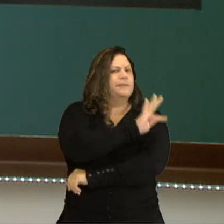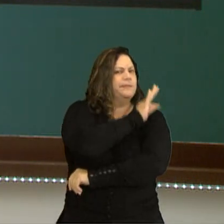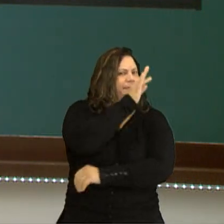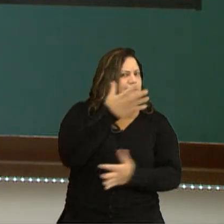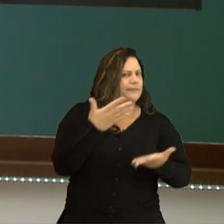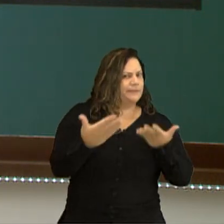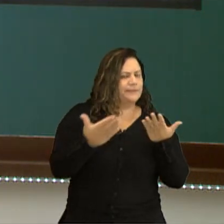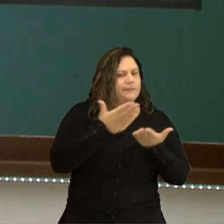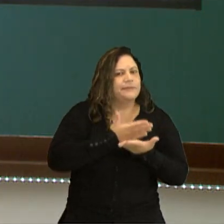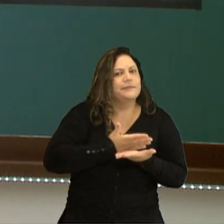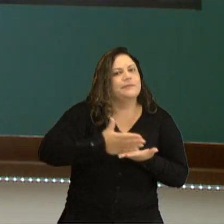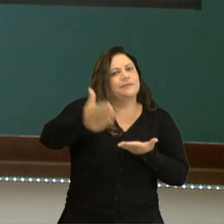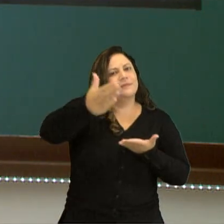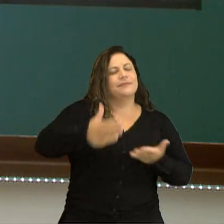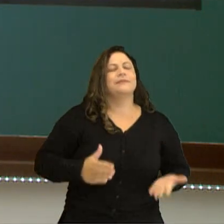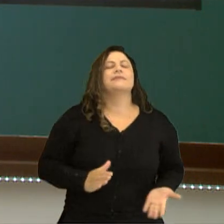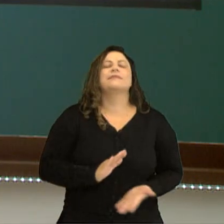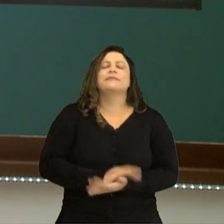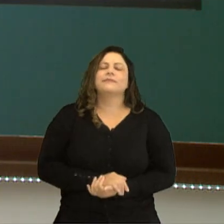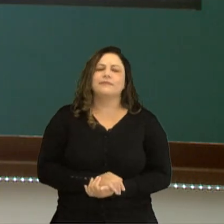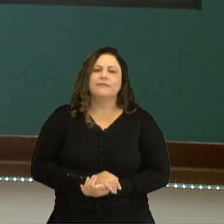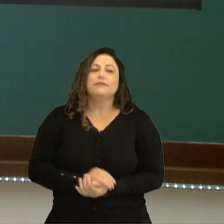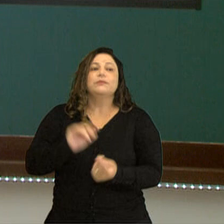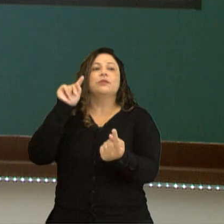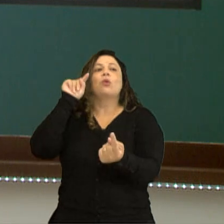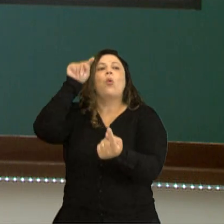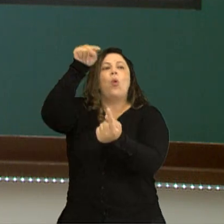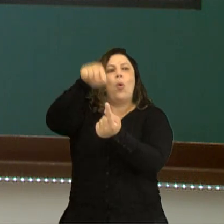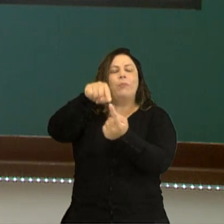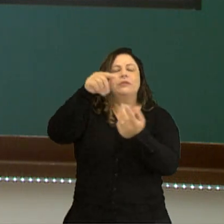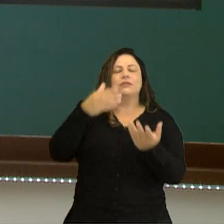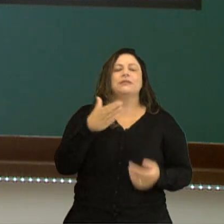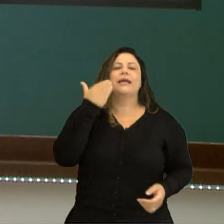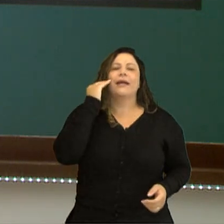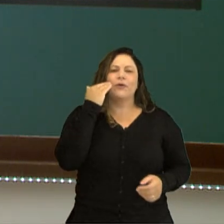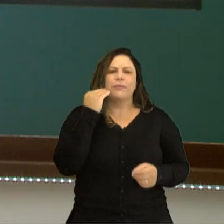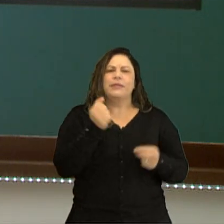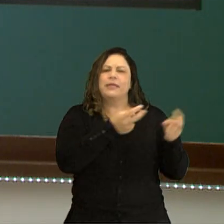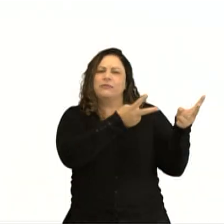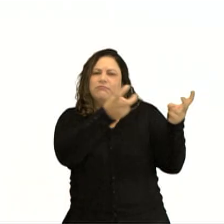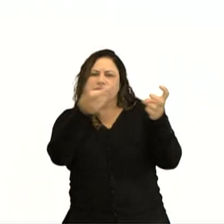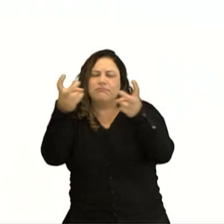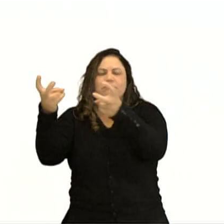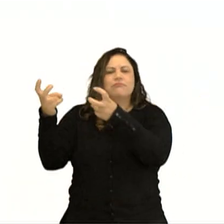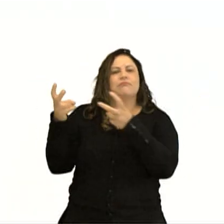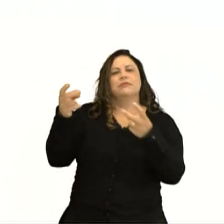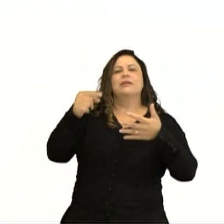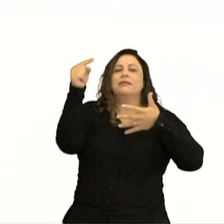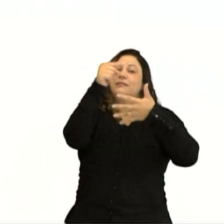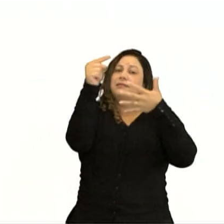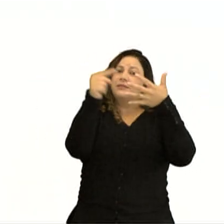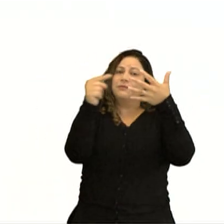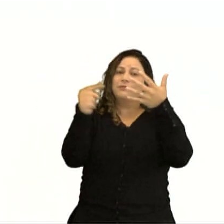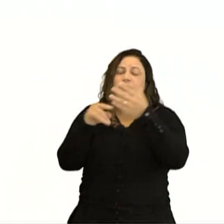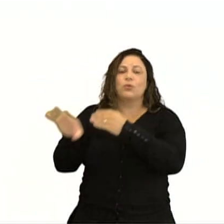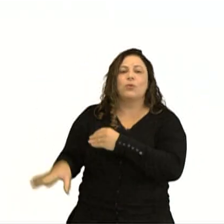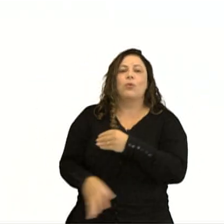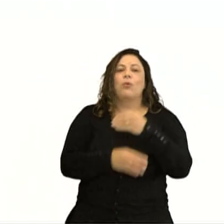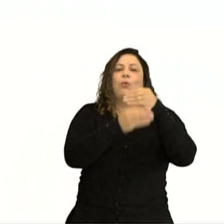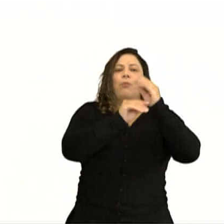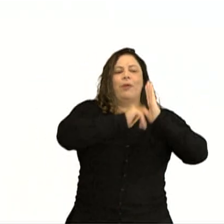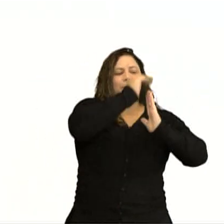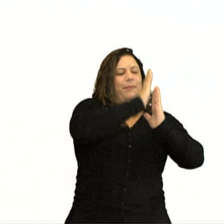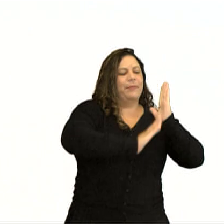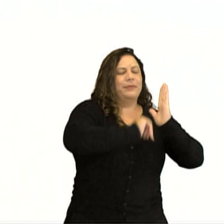de partida. Como objetivo, nós vamos compreender e analisar os elementos que compõem uma pintura e